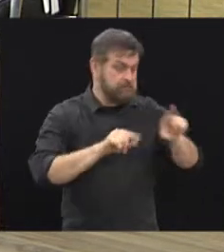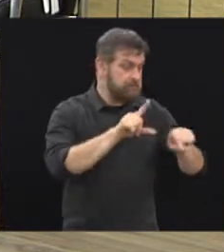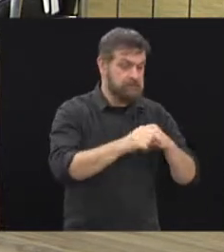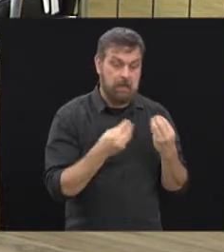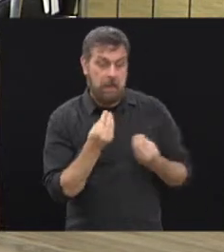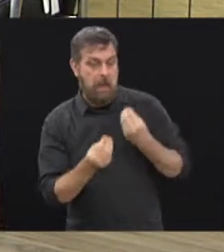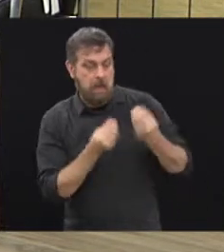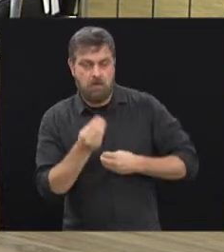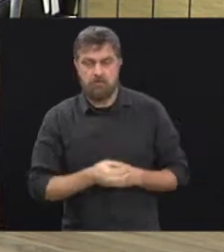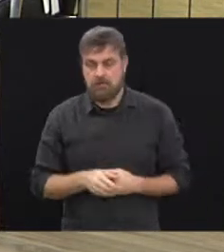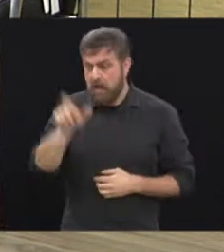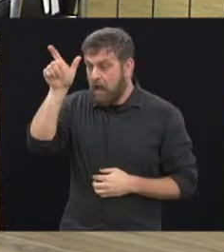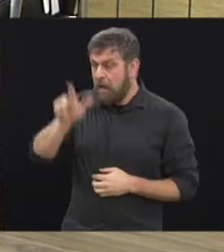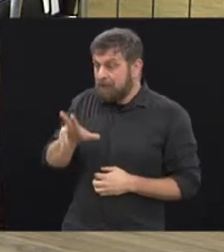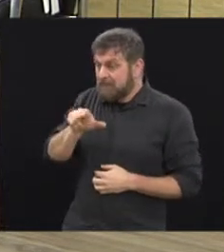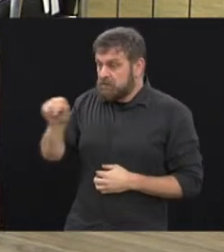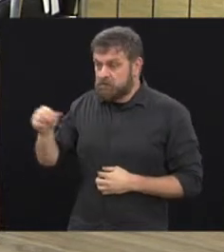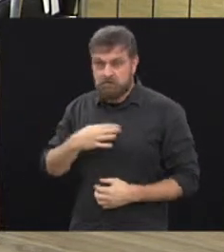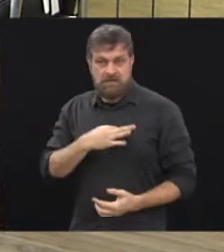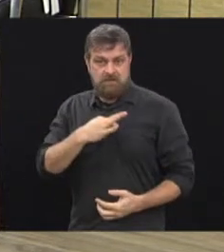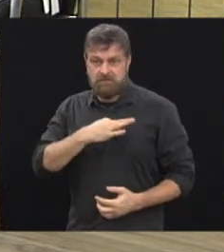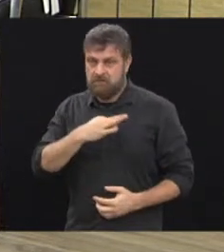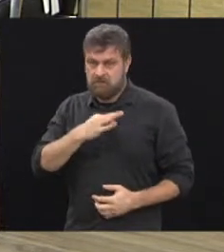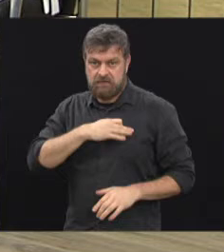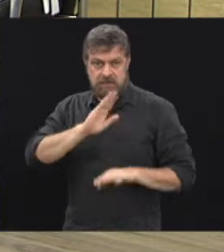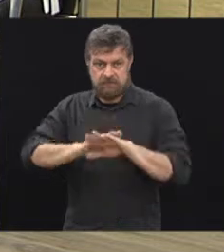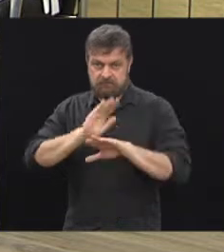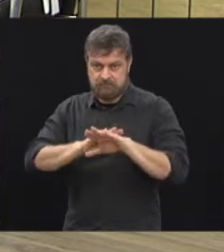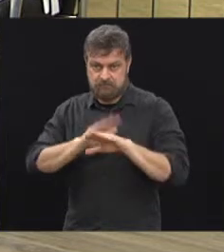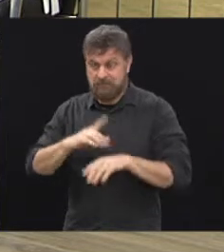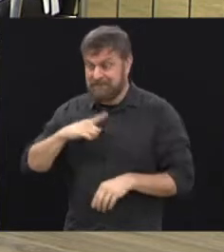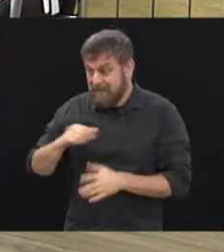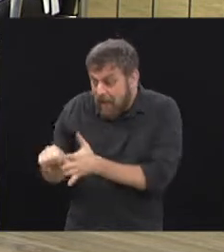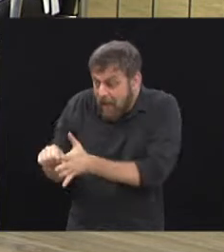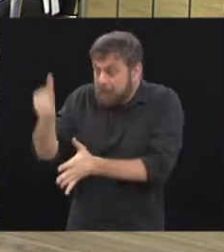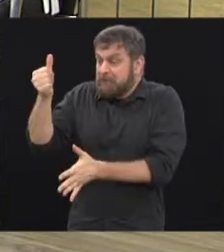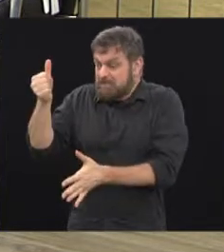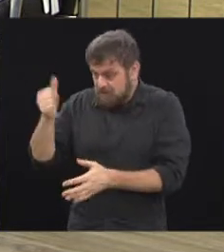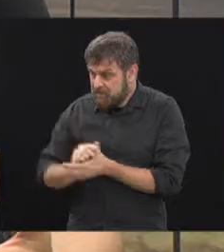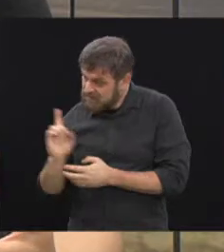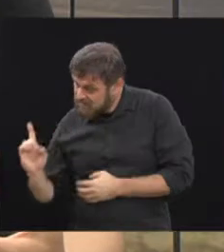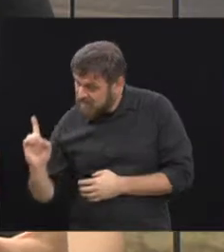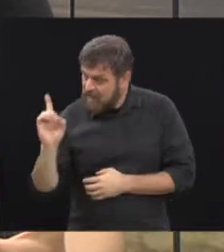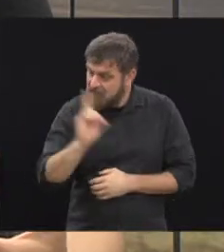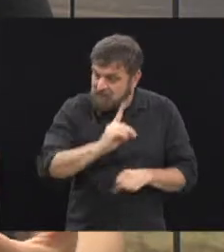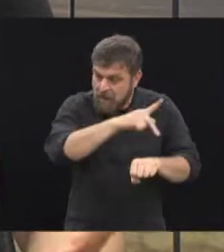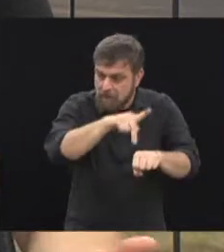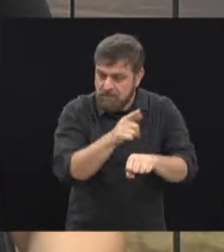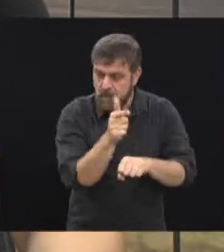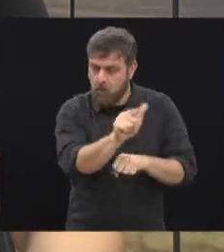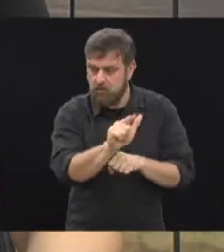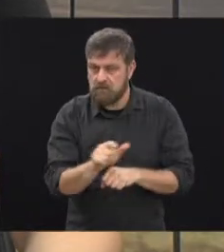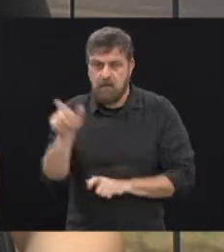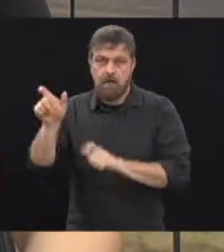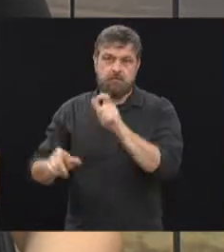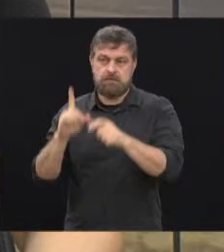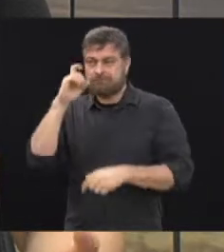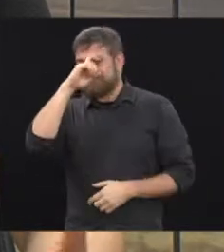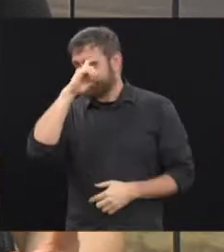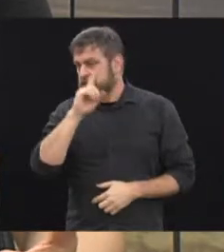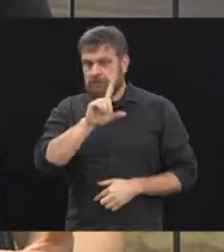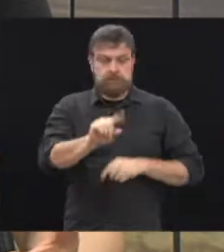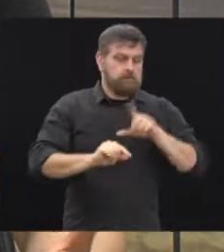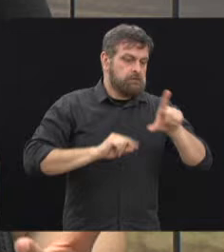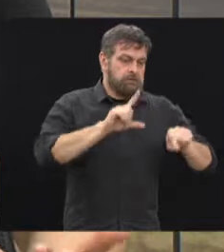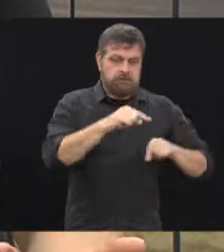país, quando você nunca fez um trabalho voluntário, a gente recebe muita gente que nunca fez trabalho voluntário na vida. As pessoas têm muita dificuldade na escolha, então a